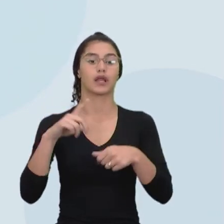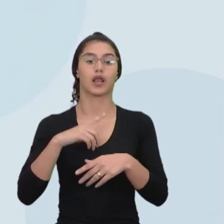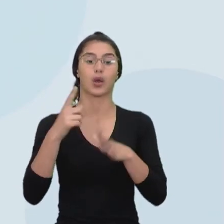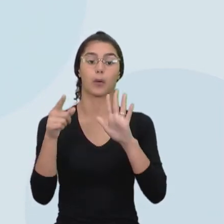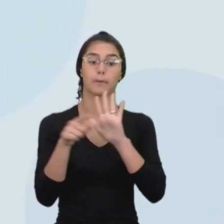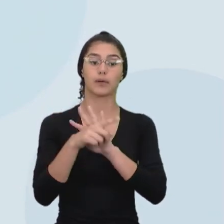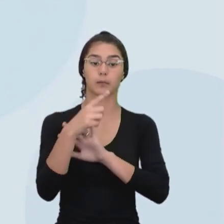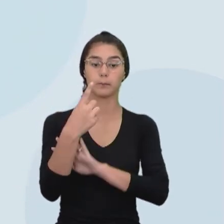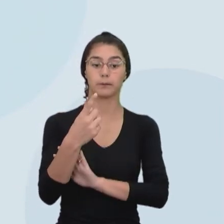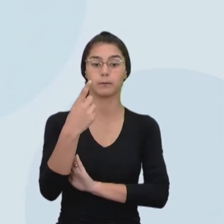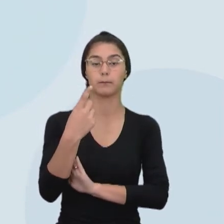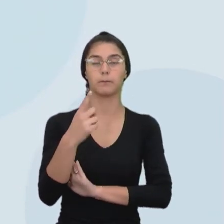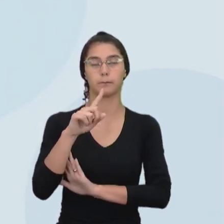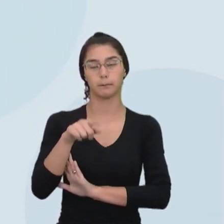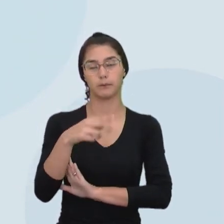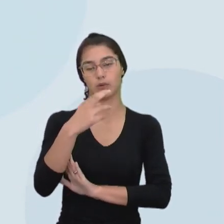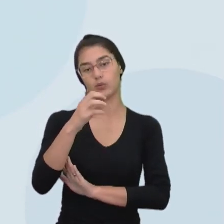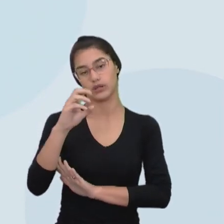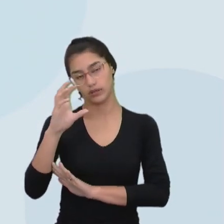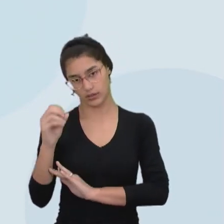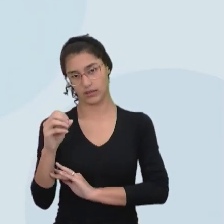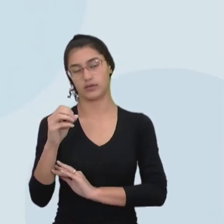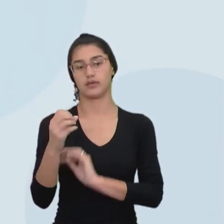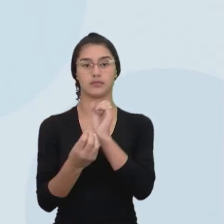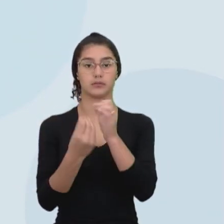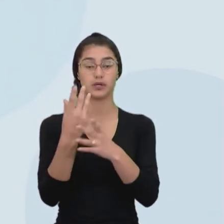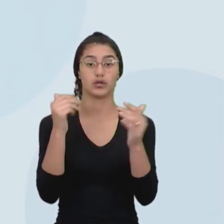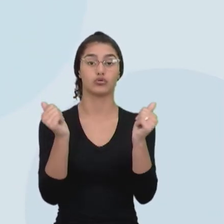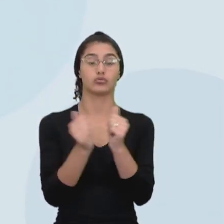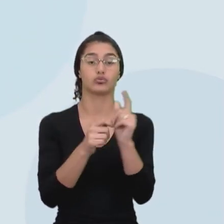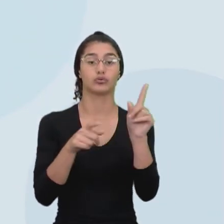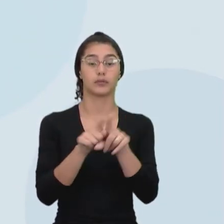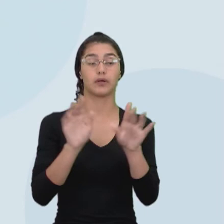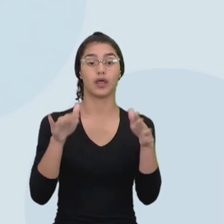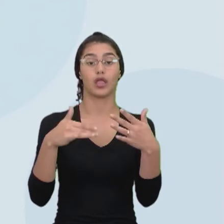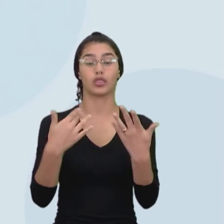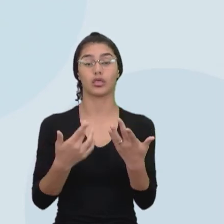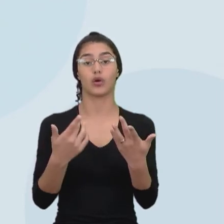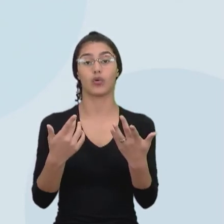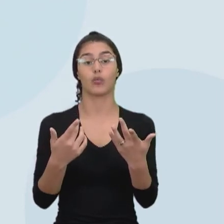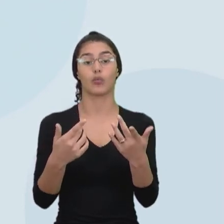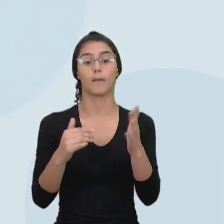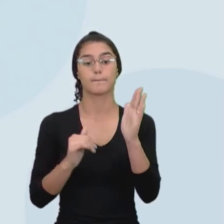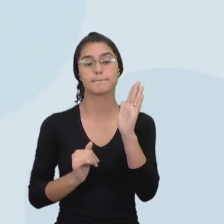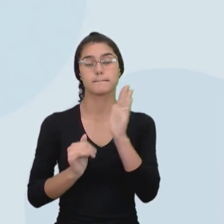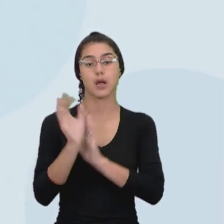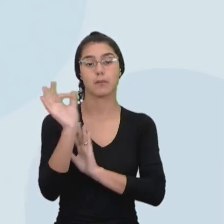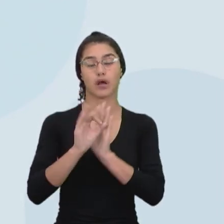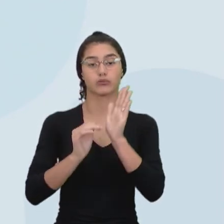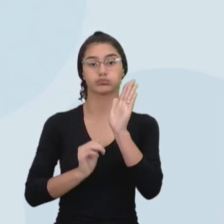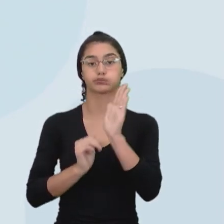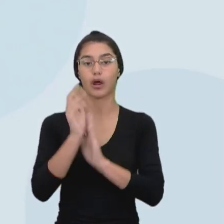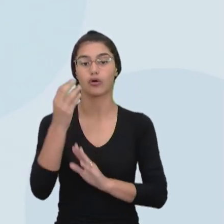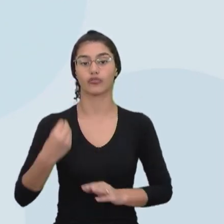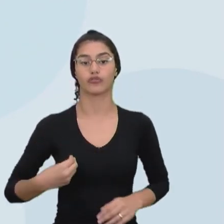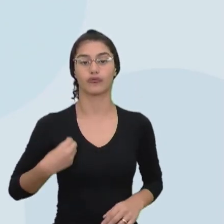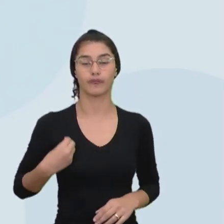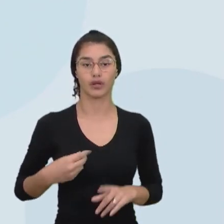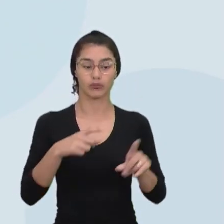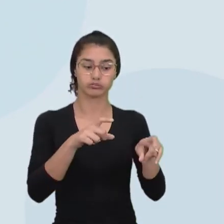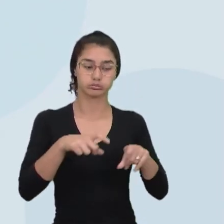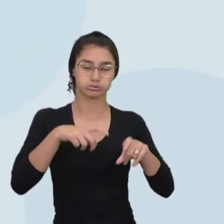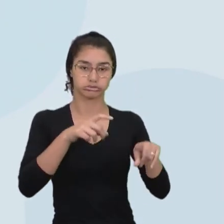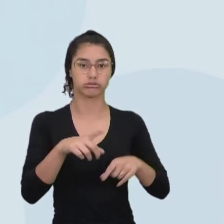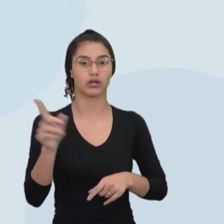menos 1.500 plantas vasculares como endêmicas, ou seja, deve ter aí uma alta porcentagem de vida vegetal que não